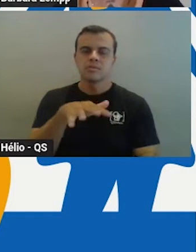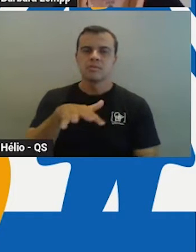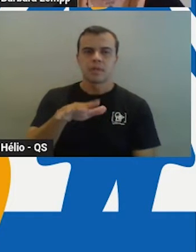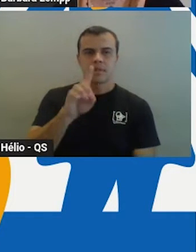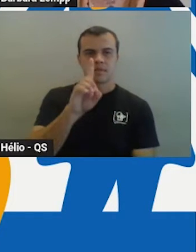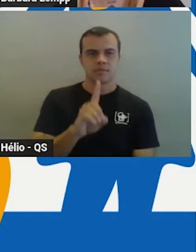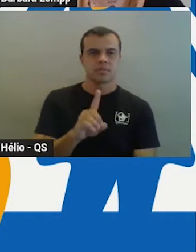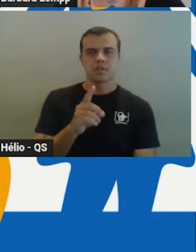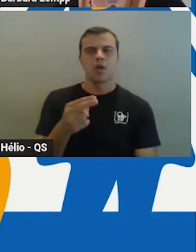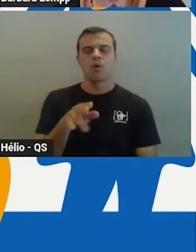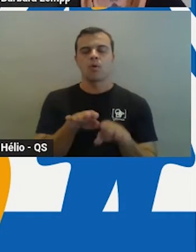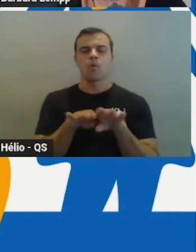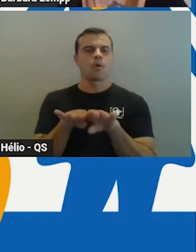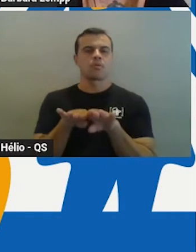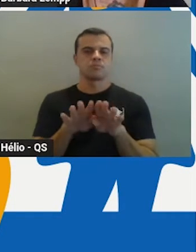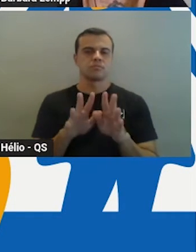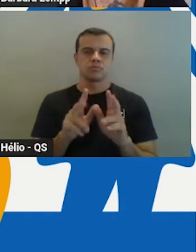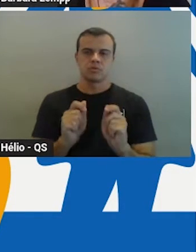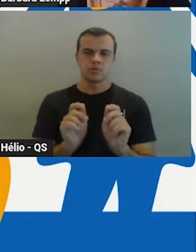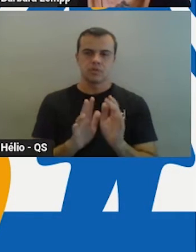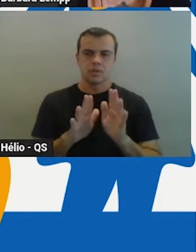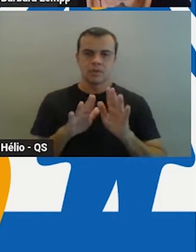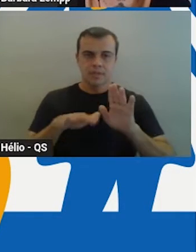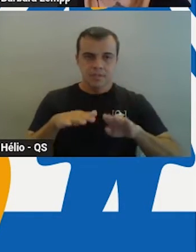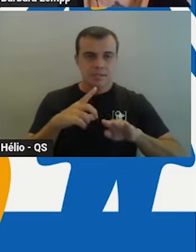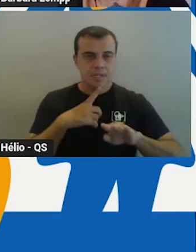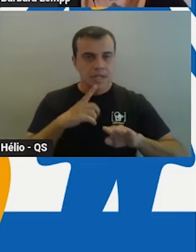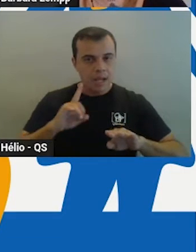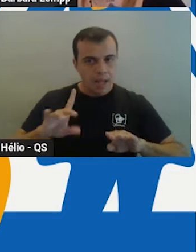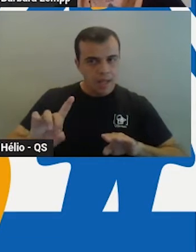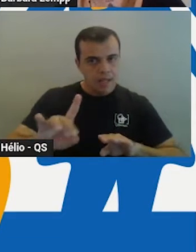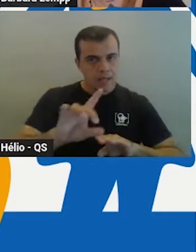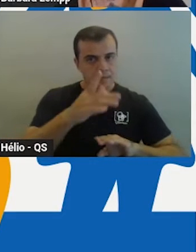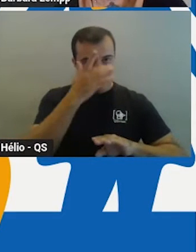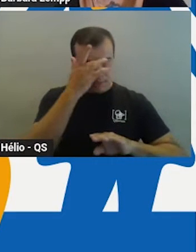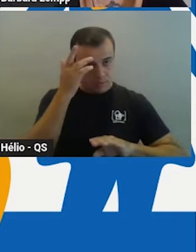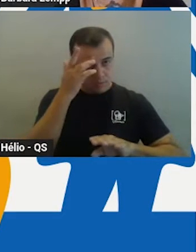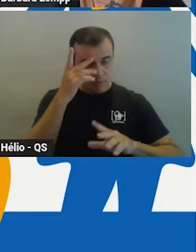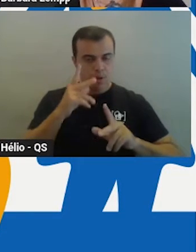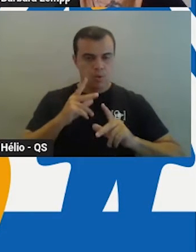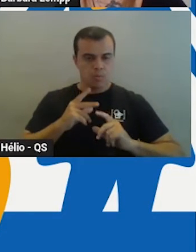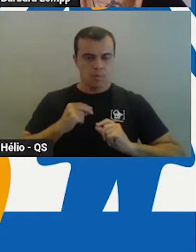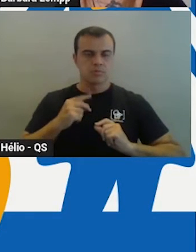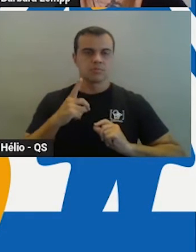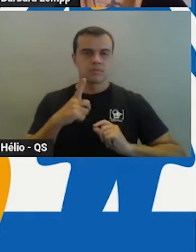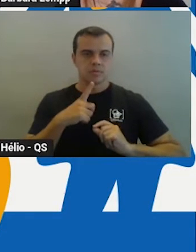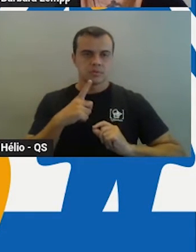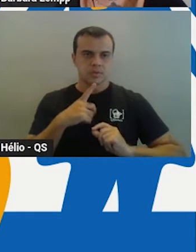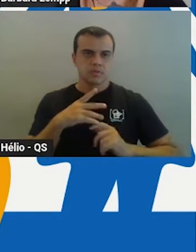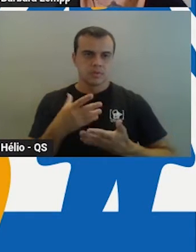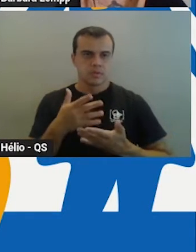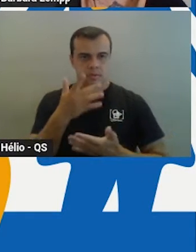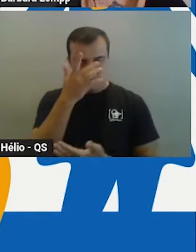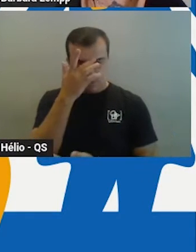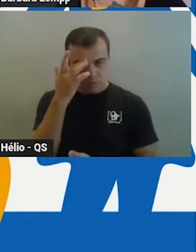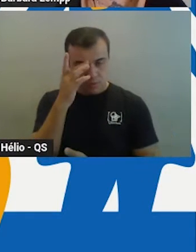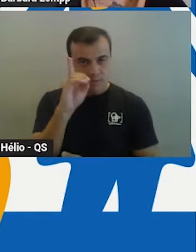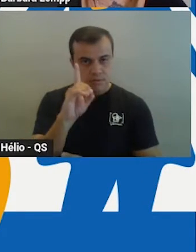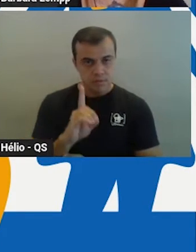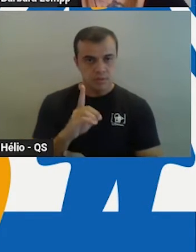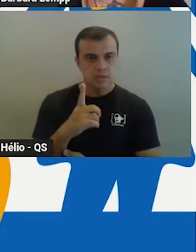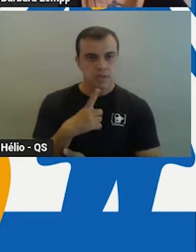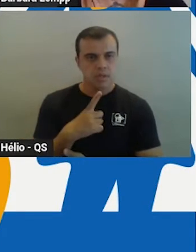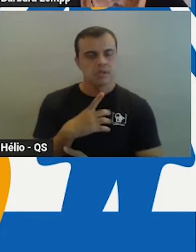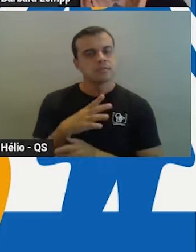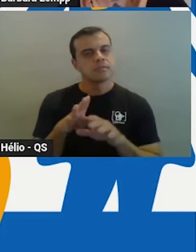como iguais, como todas iguais. Assim como cada ser humano é um humano, as pessoas com deficiência